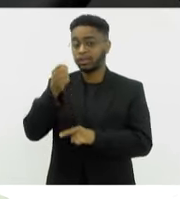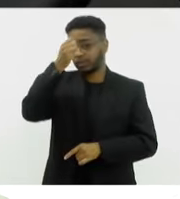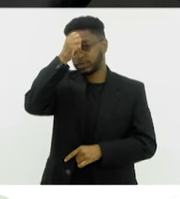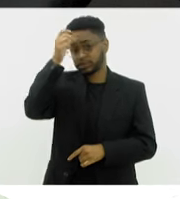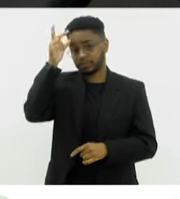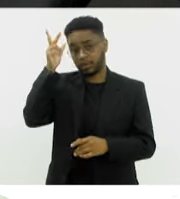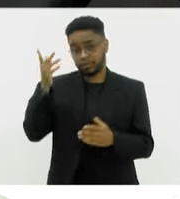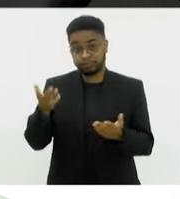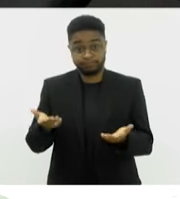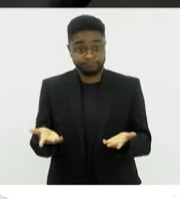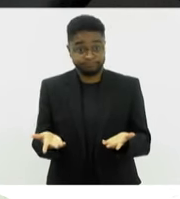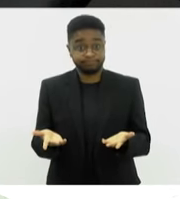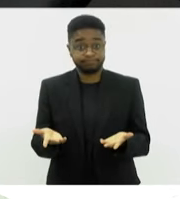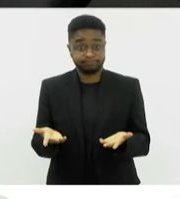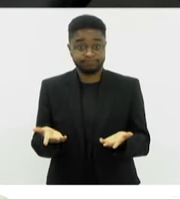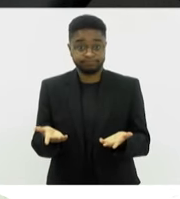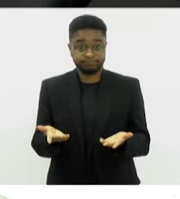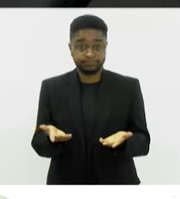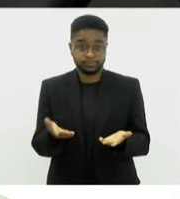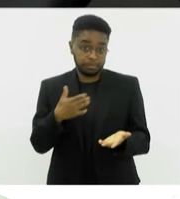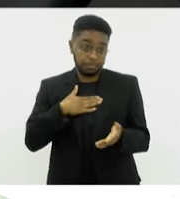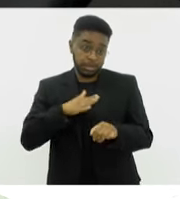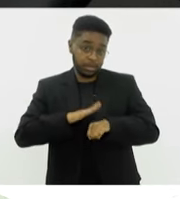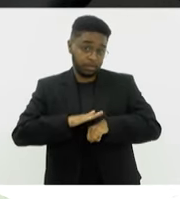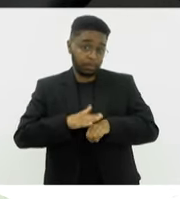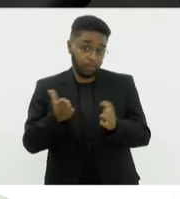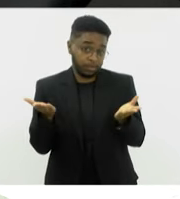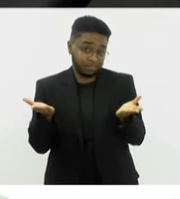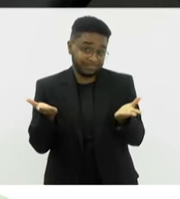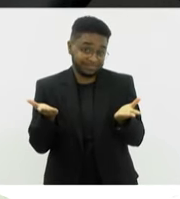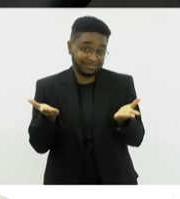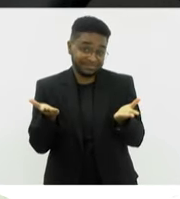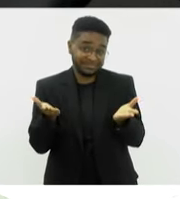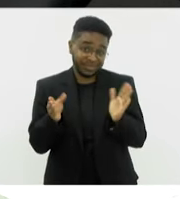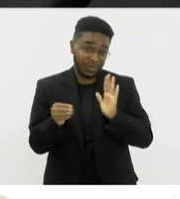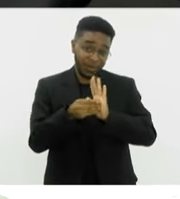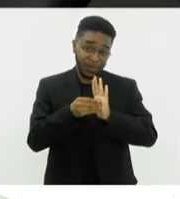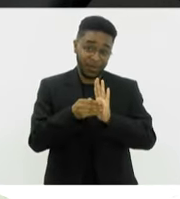municipal. Nossa mesmo, minha mesmo. Ah, inclui o guarda municipal.